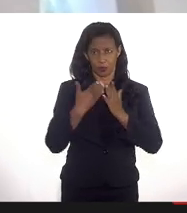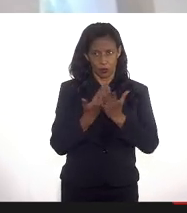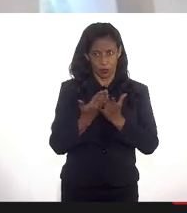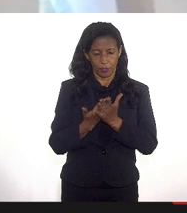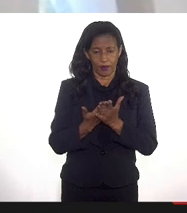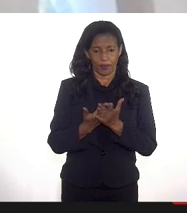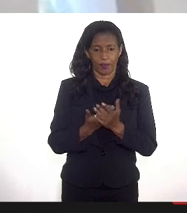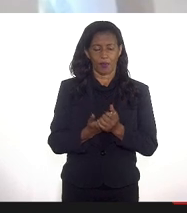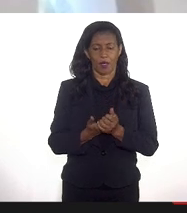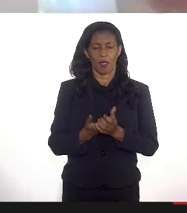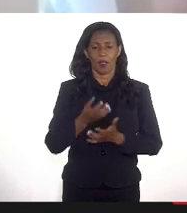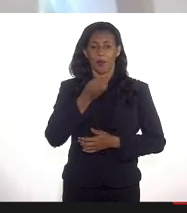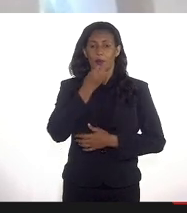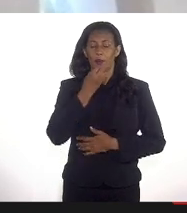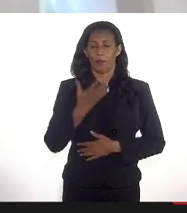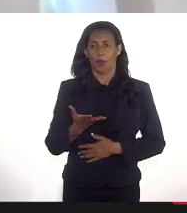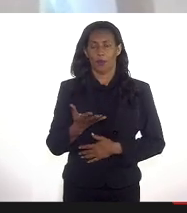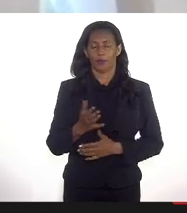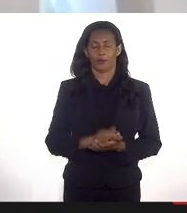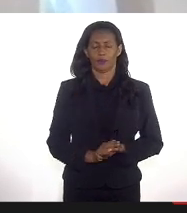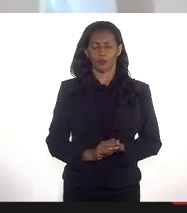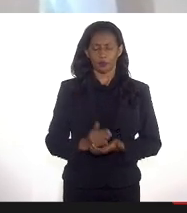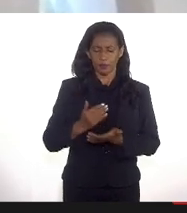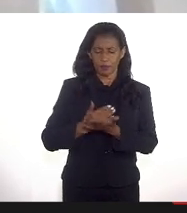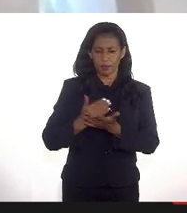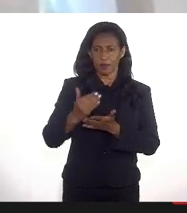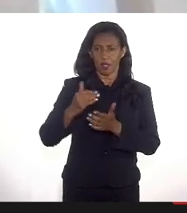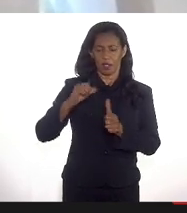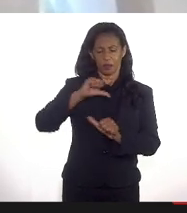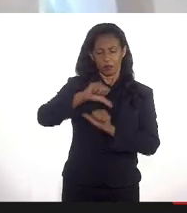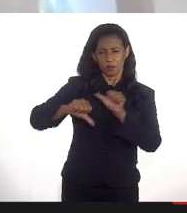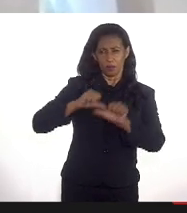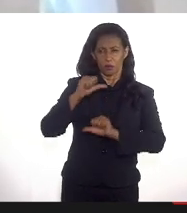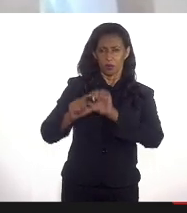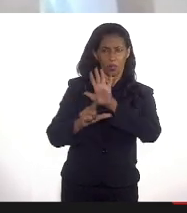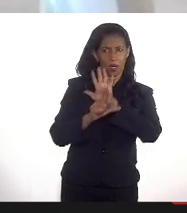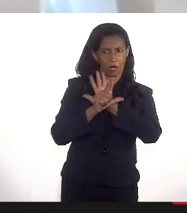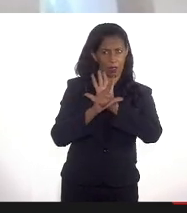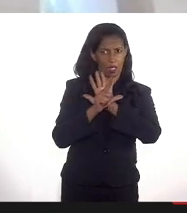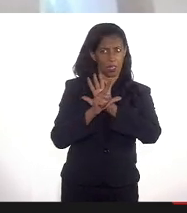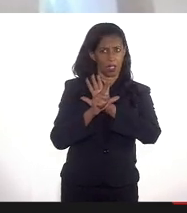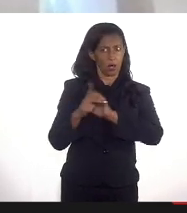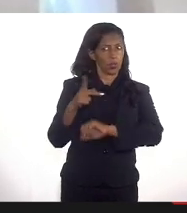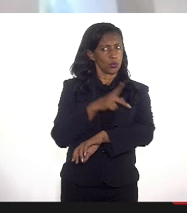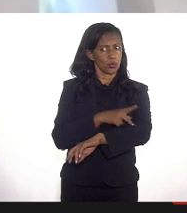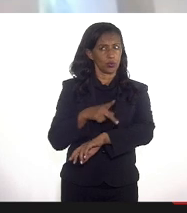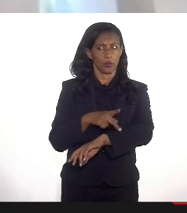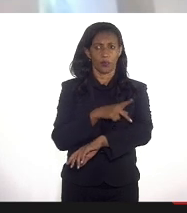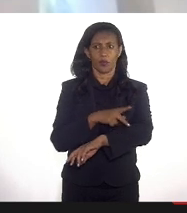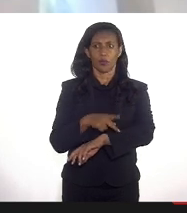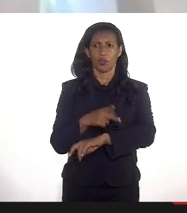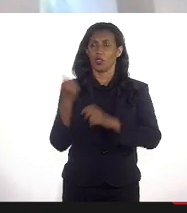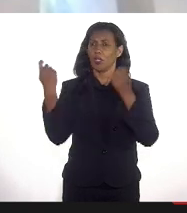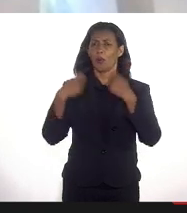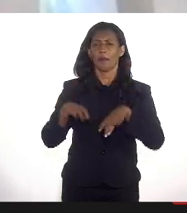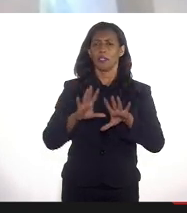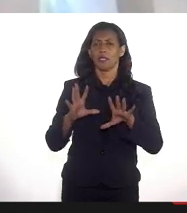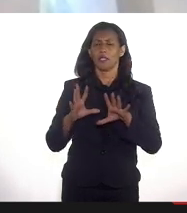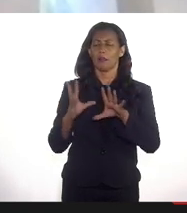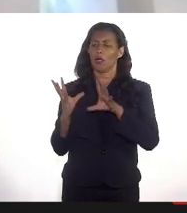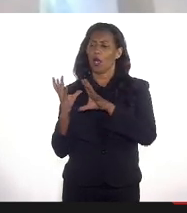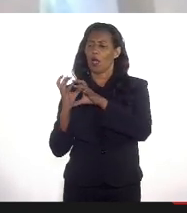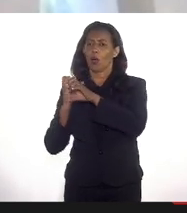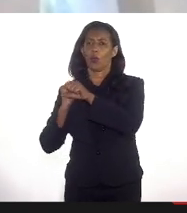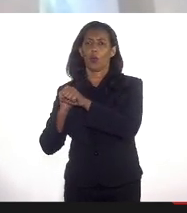Bom, a partir do momento da alteração da legislação, os profissionais já não vão correr mais o risco de serem classificados como acumulação